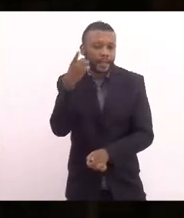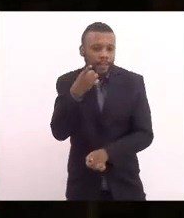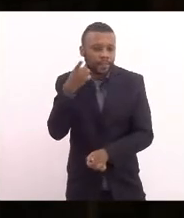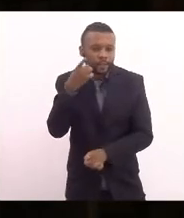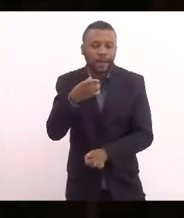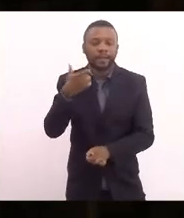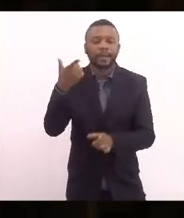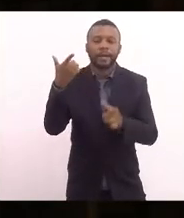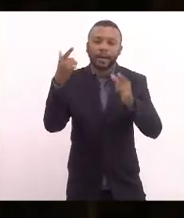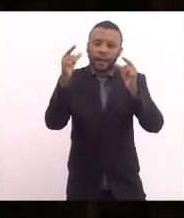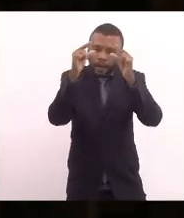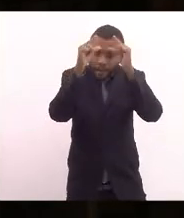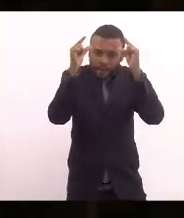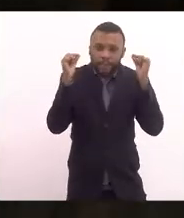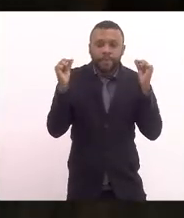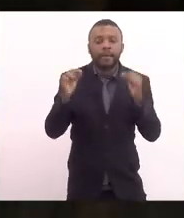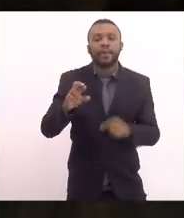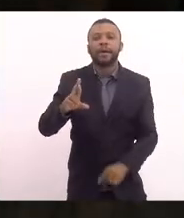enfermeira Rejane.